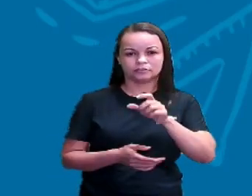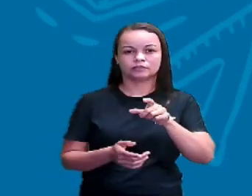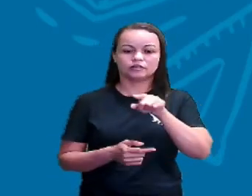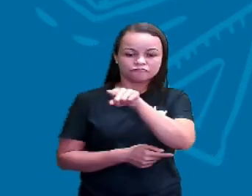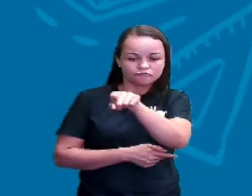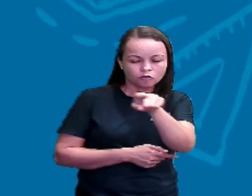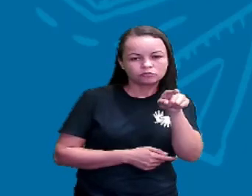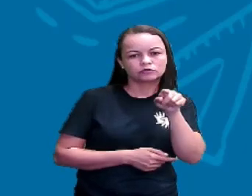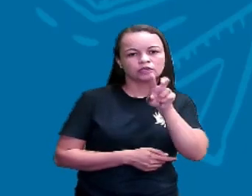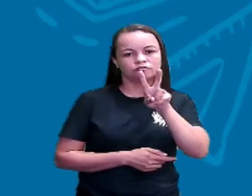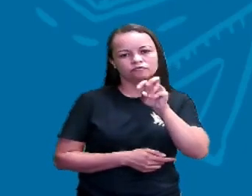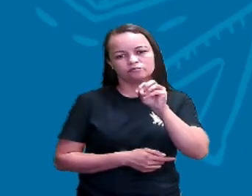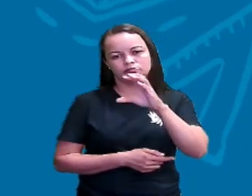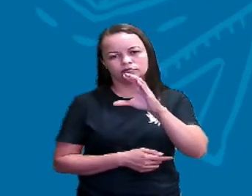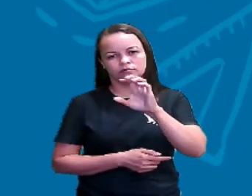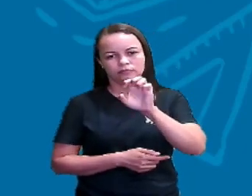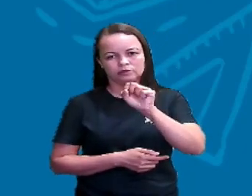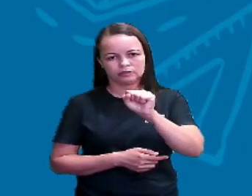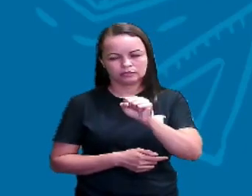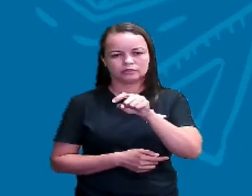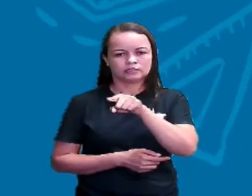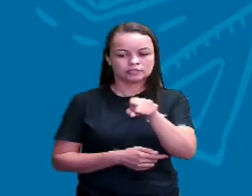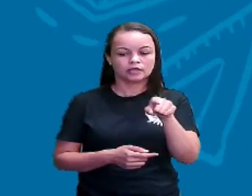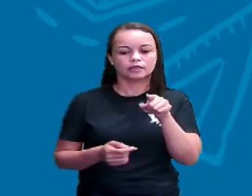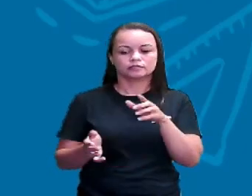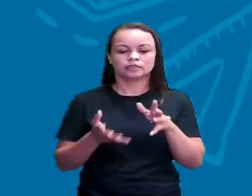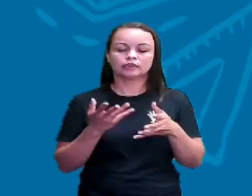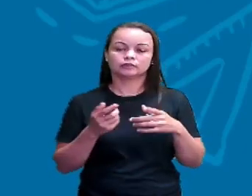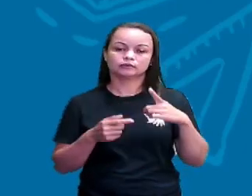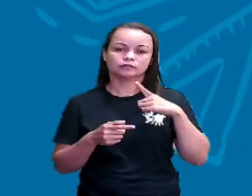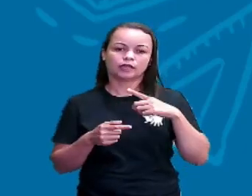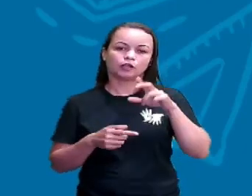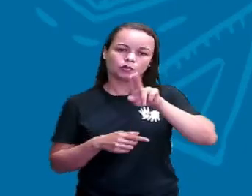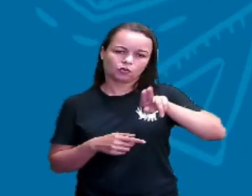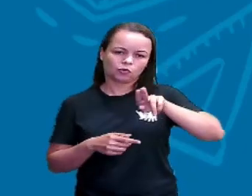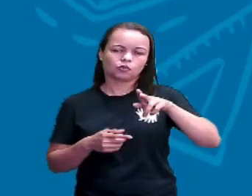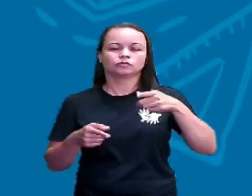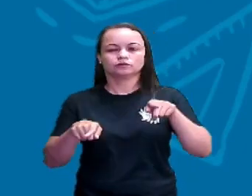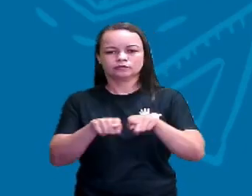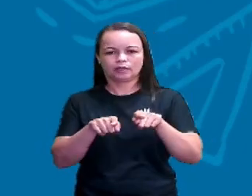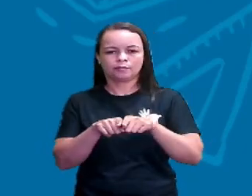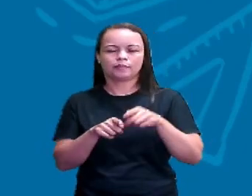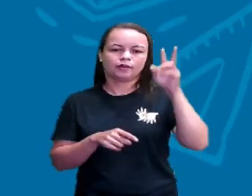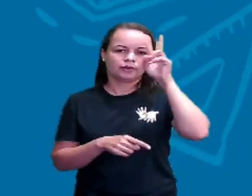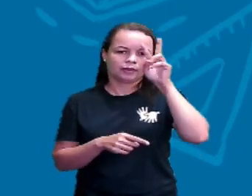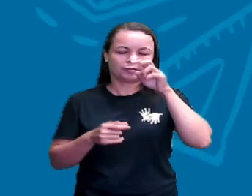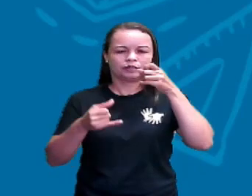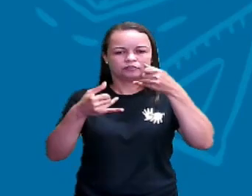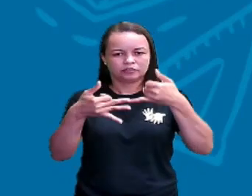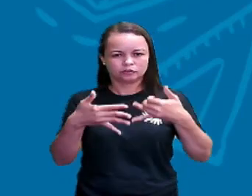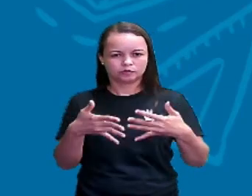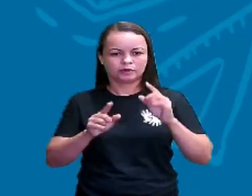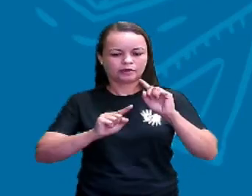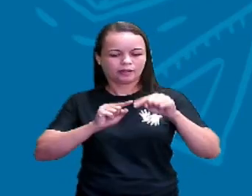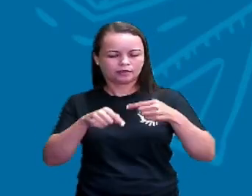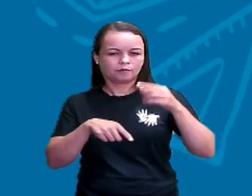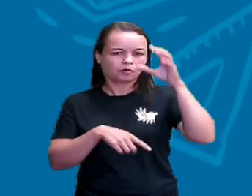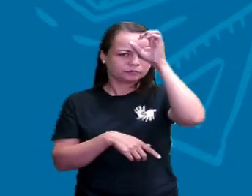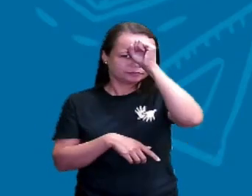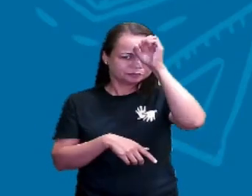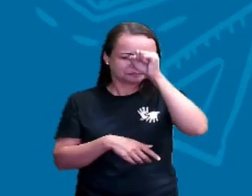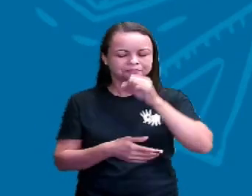vocês. Lembrando que esse usted também tem outro uso, tanto no singular quanto no plural, que a gente vai aprender daqui a